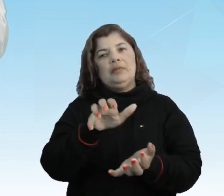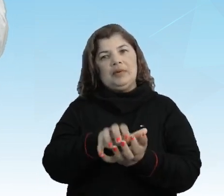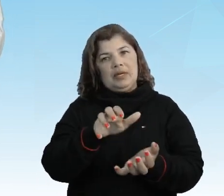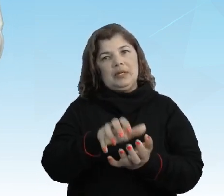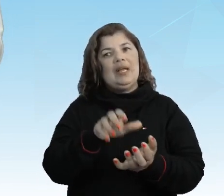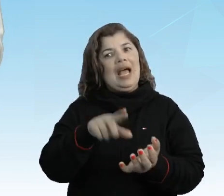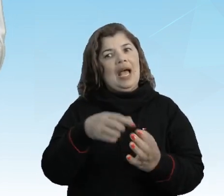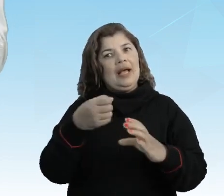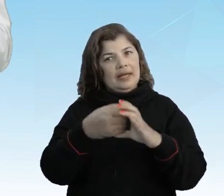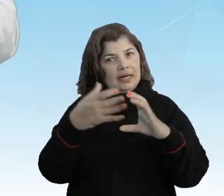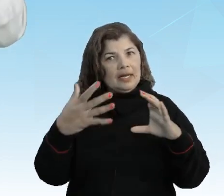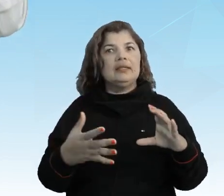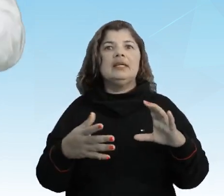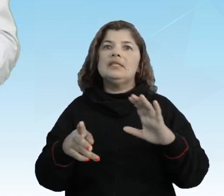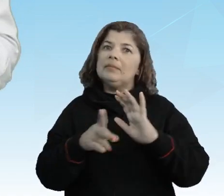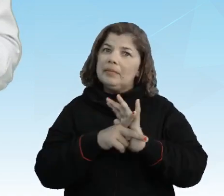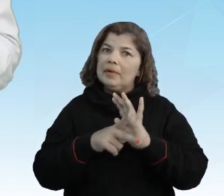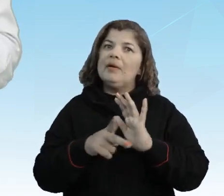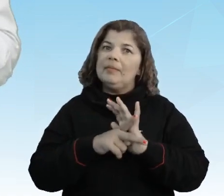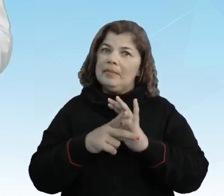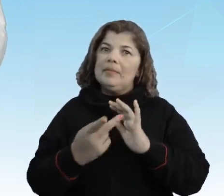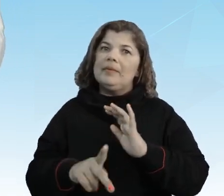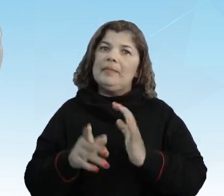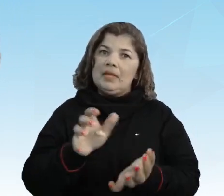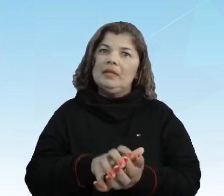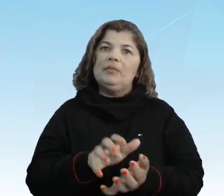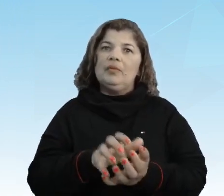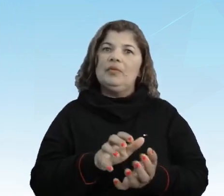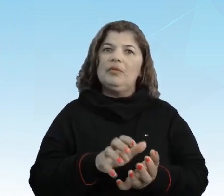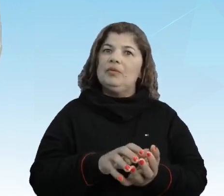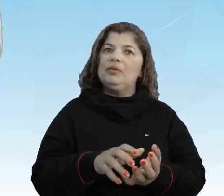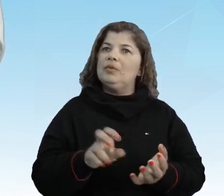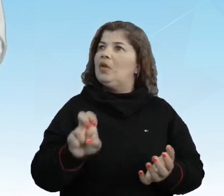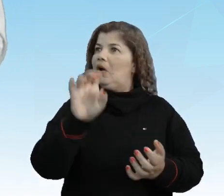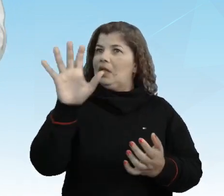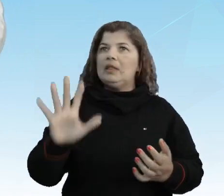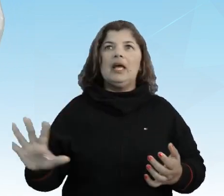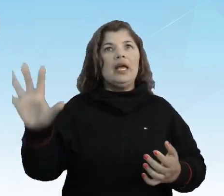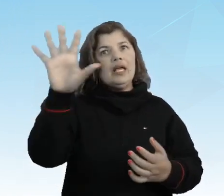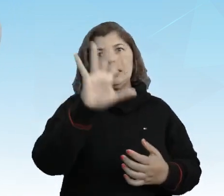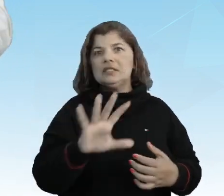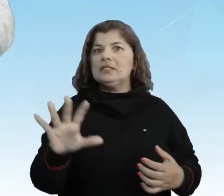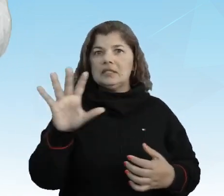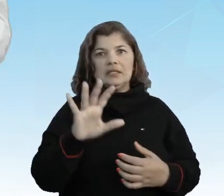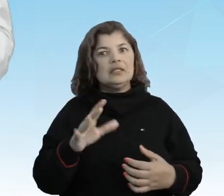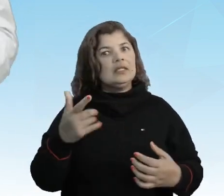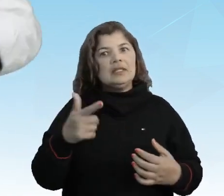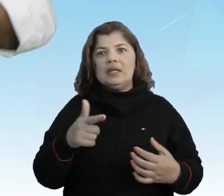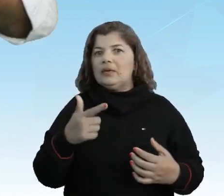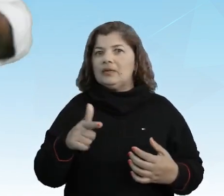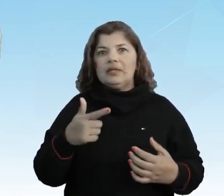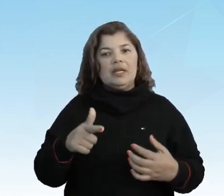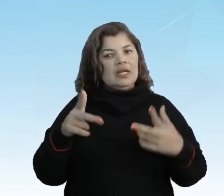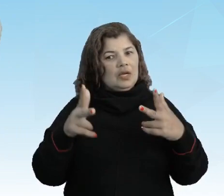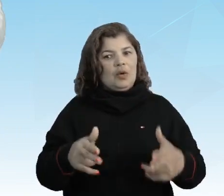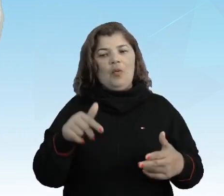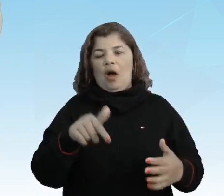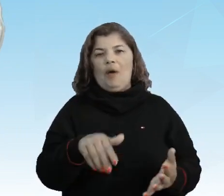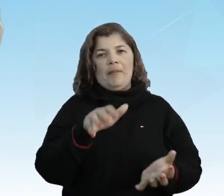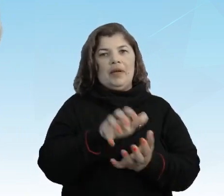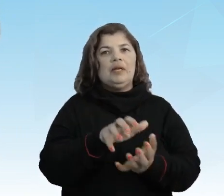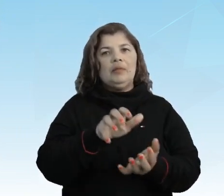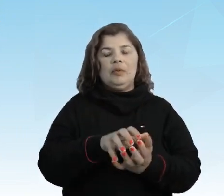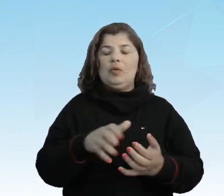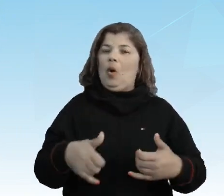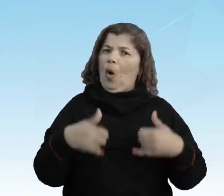é uma característica nossa. Não tem no Nordeste. O Nordeste, que é maravilhoso, orgulho de ser nordestino, orgulho de